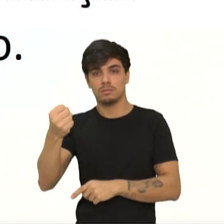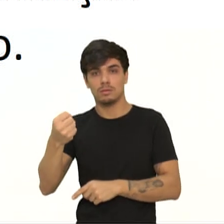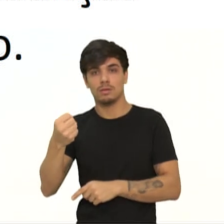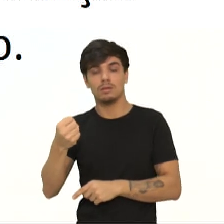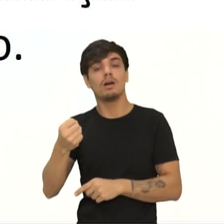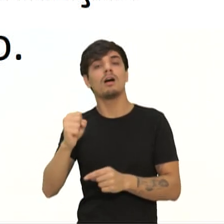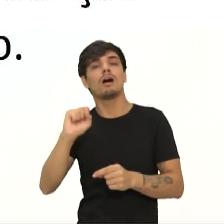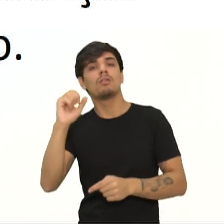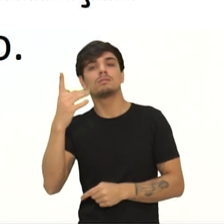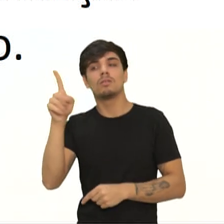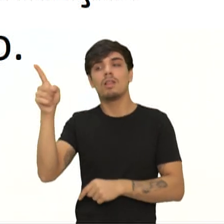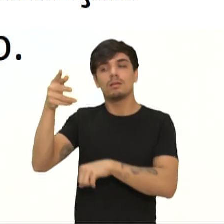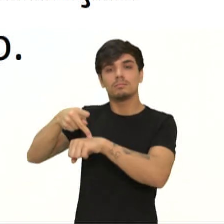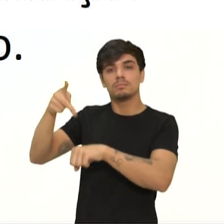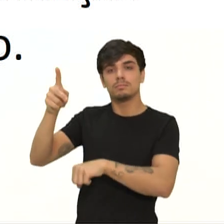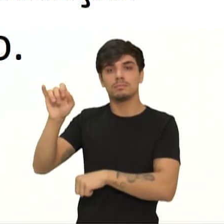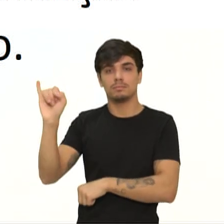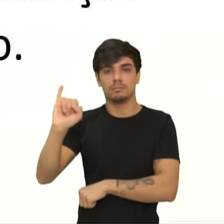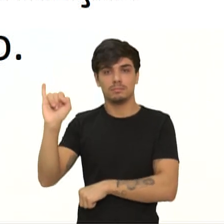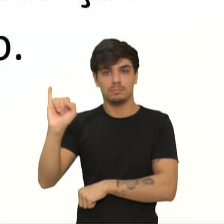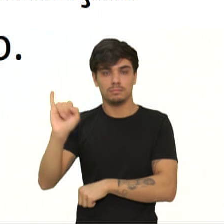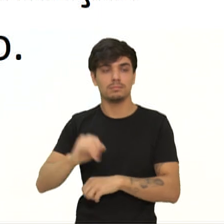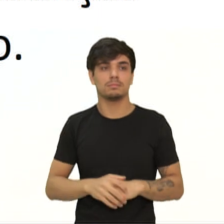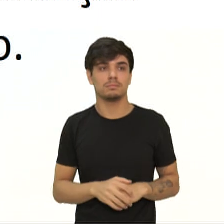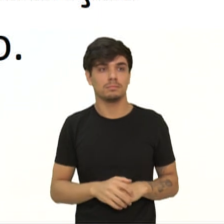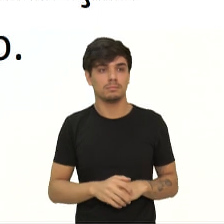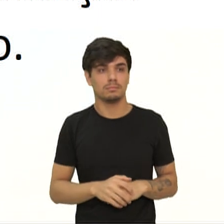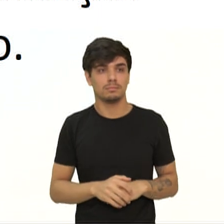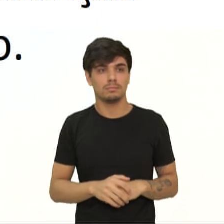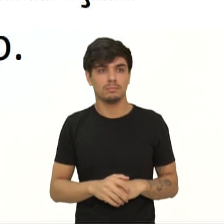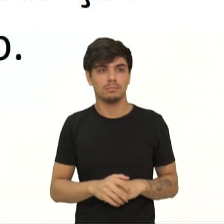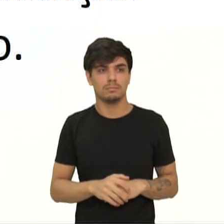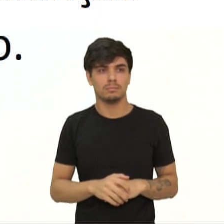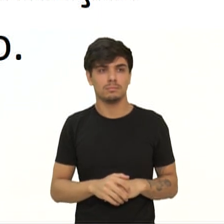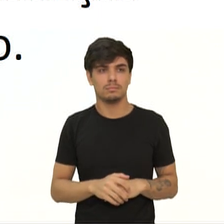Eles pegou o período da guerra, por isso que foi um período tão curto.